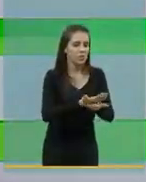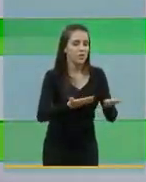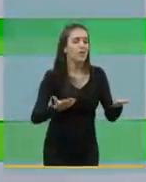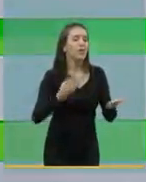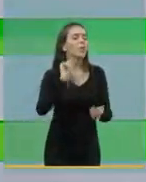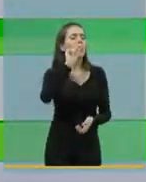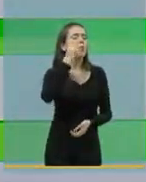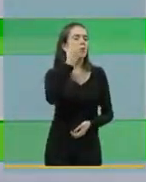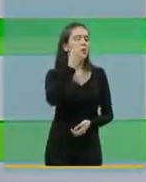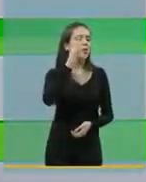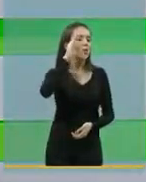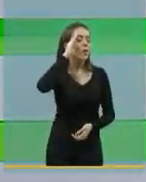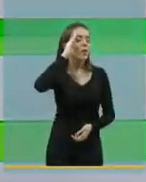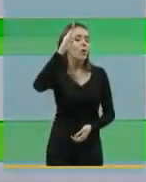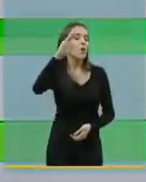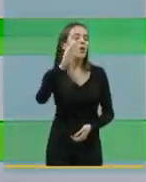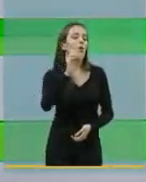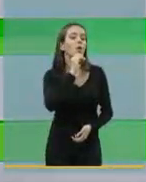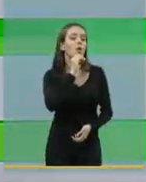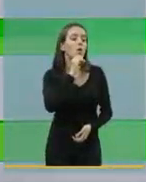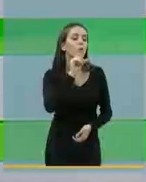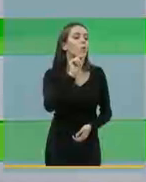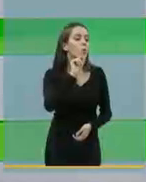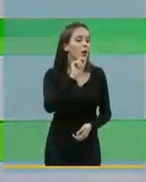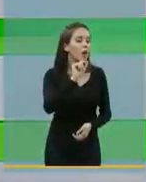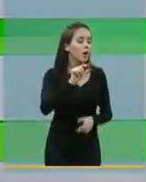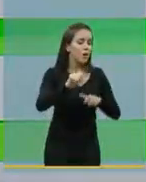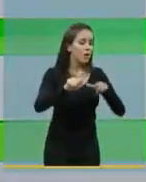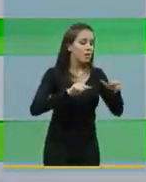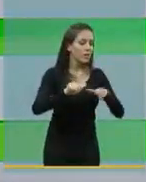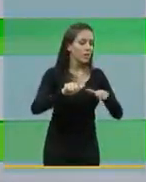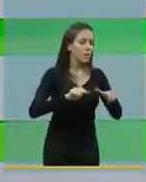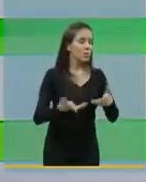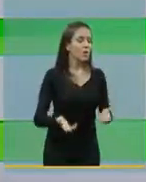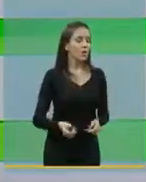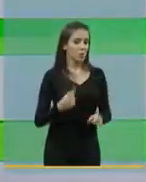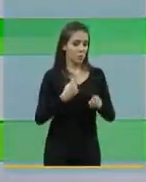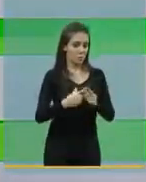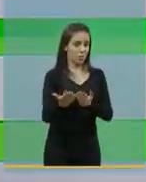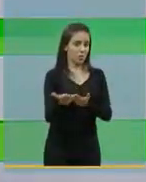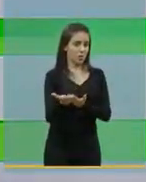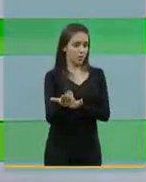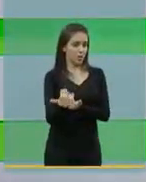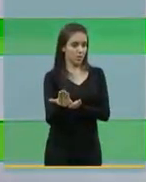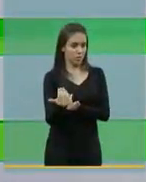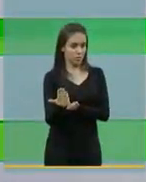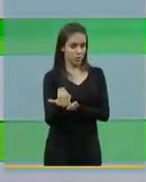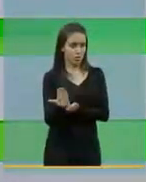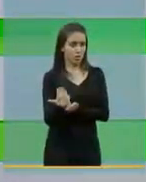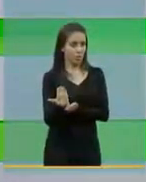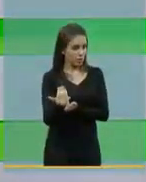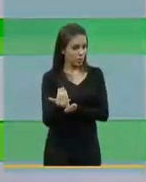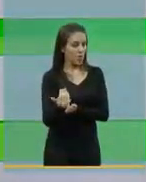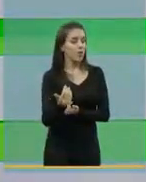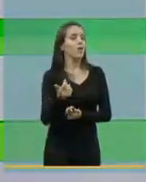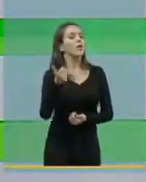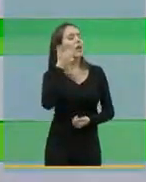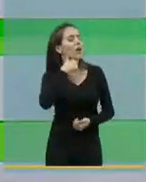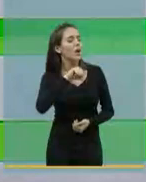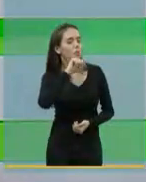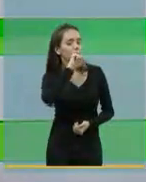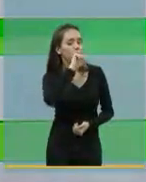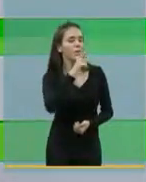principal oportunidade que é o emprego porque entre jovens e certamente a mãe o